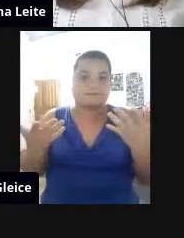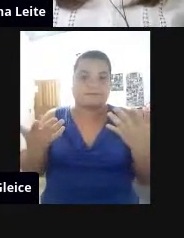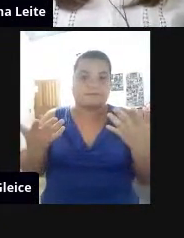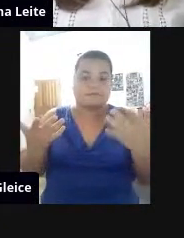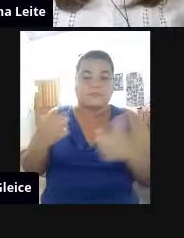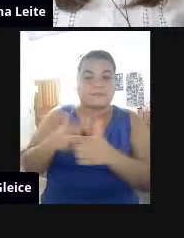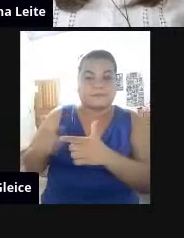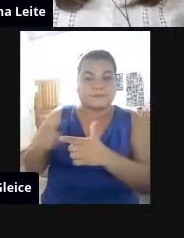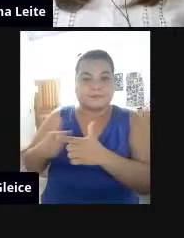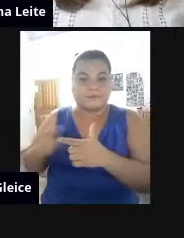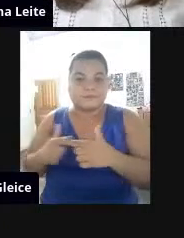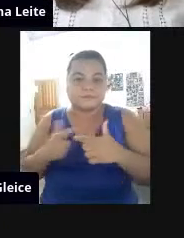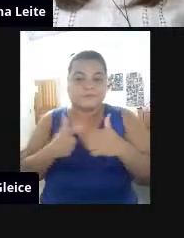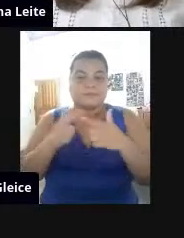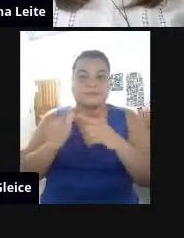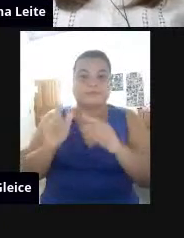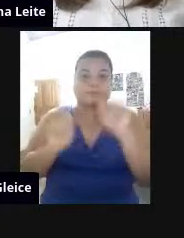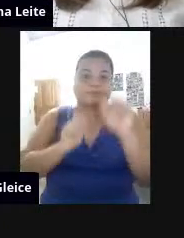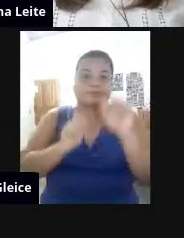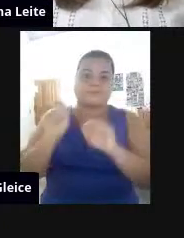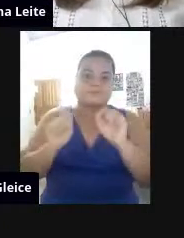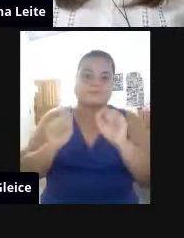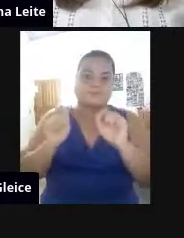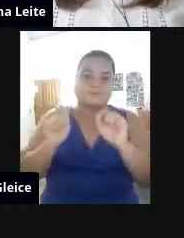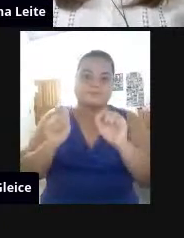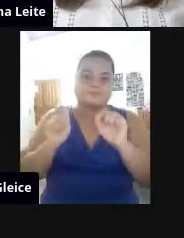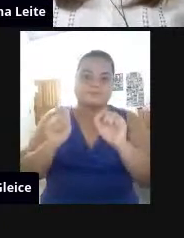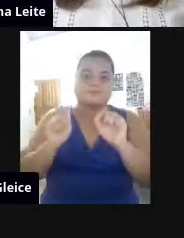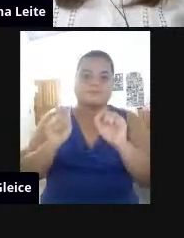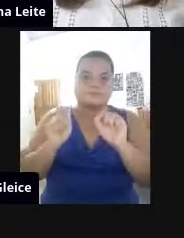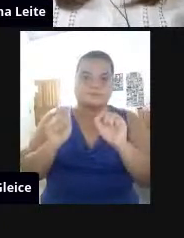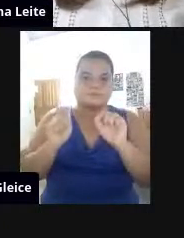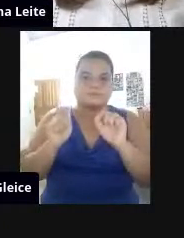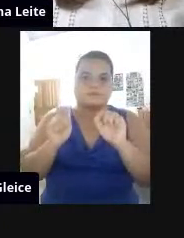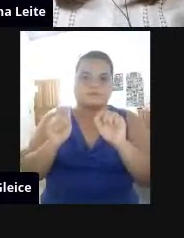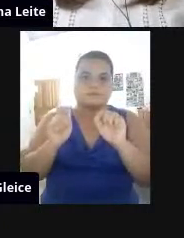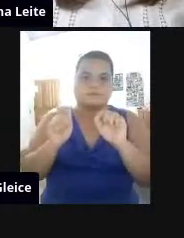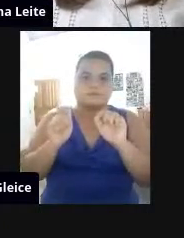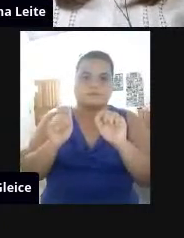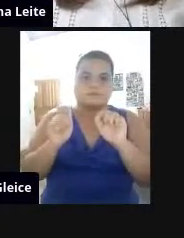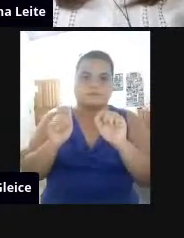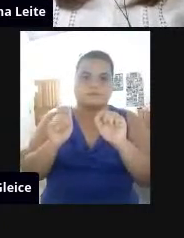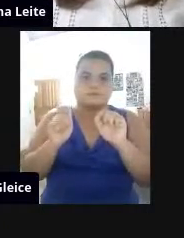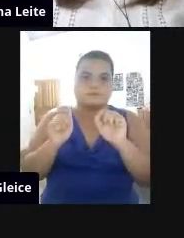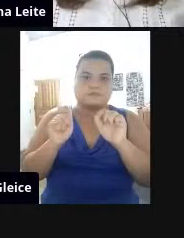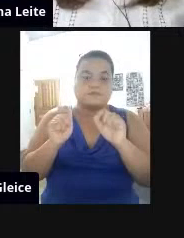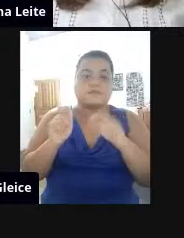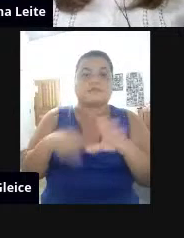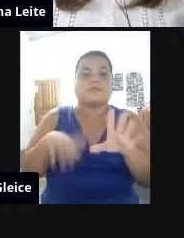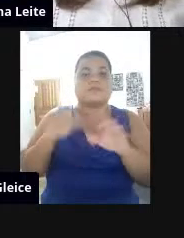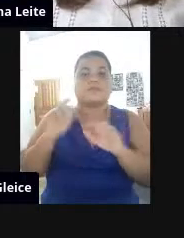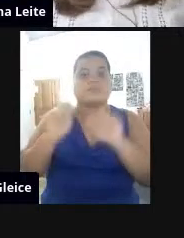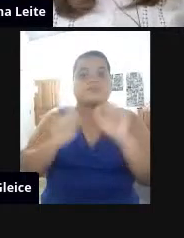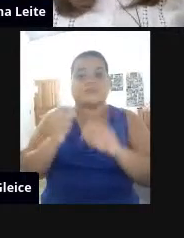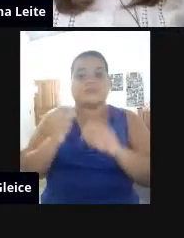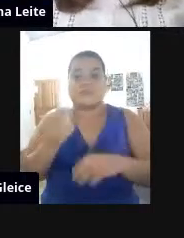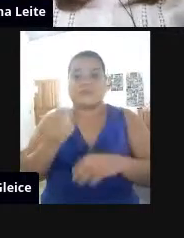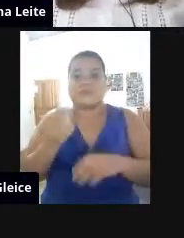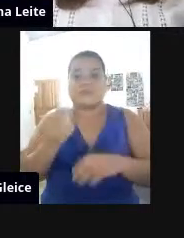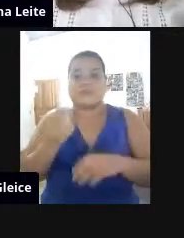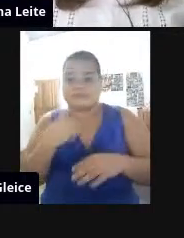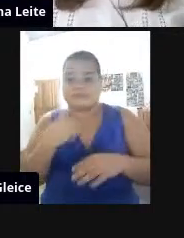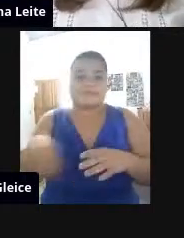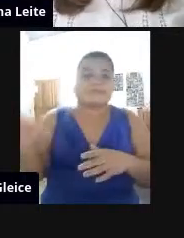maior permeabilidade, ela vai permitir a internalização de várias substâncias, e substâncias prejudiciais,